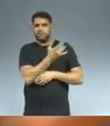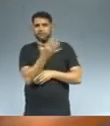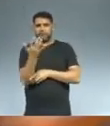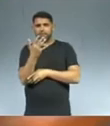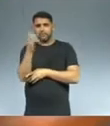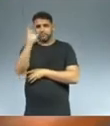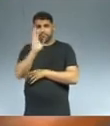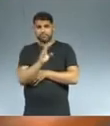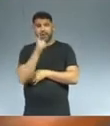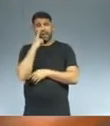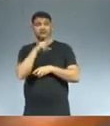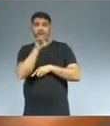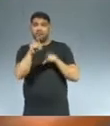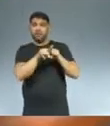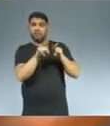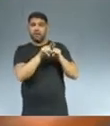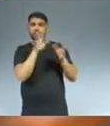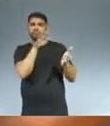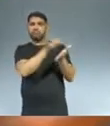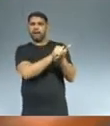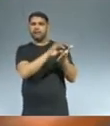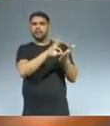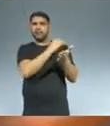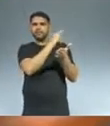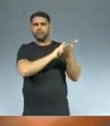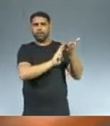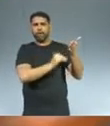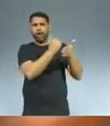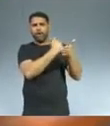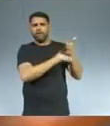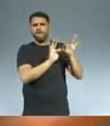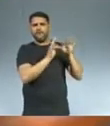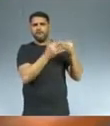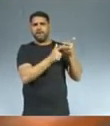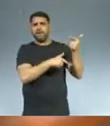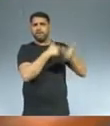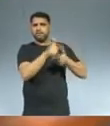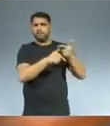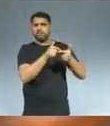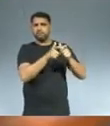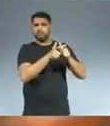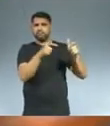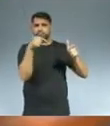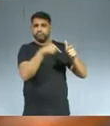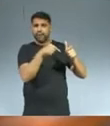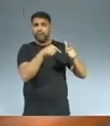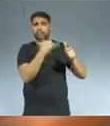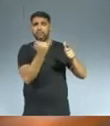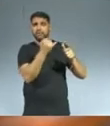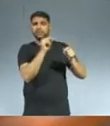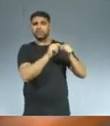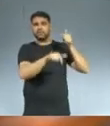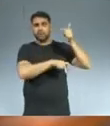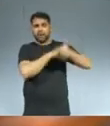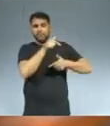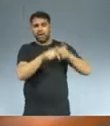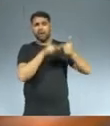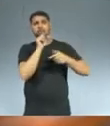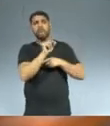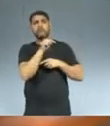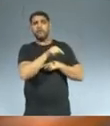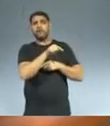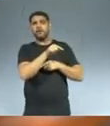ele vai também né ser uma ferramenta enorme né para que a gente possa trabalhar